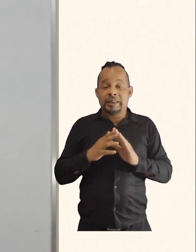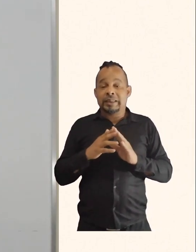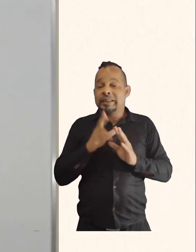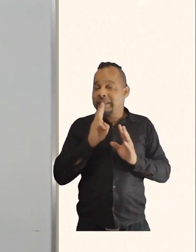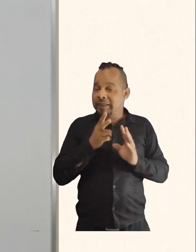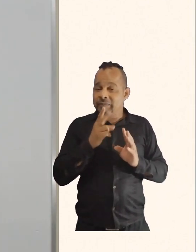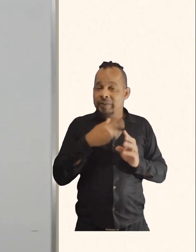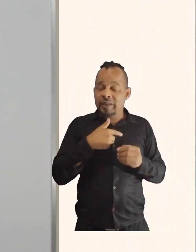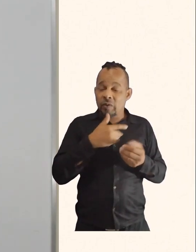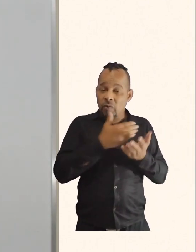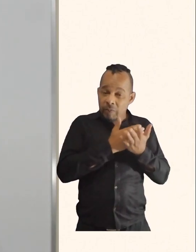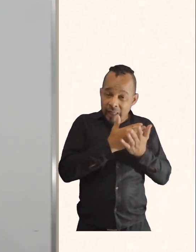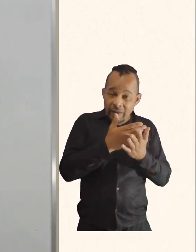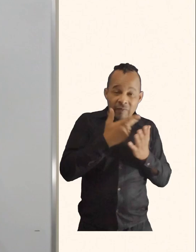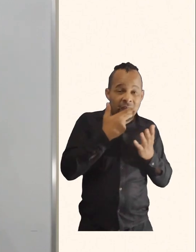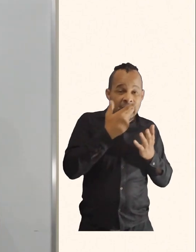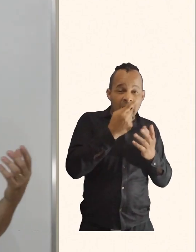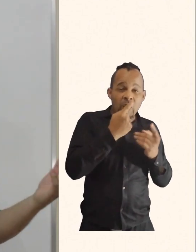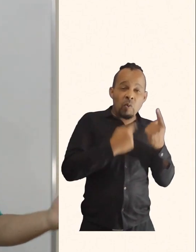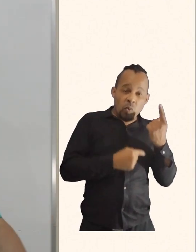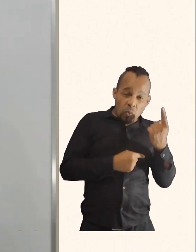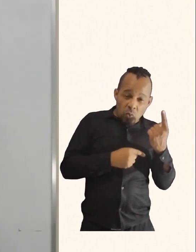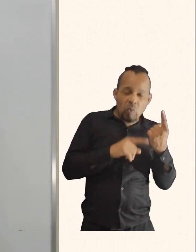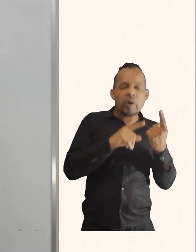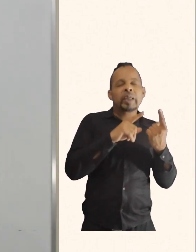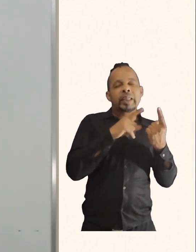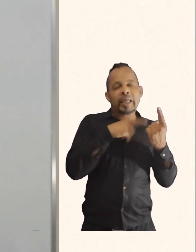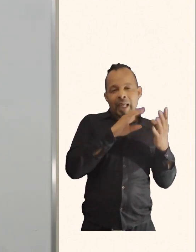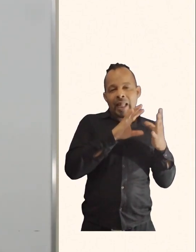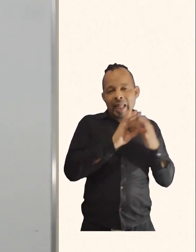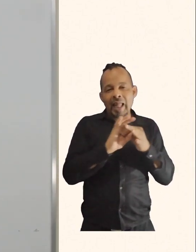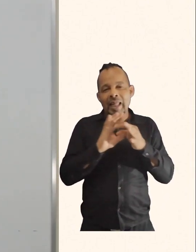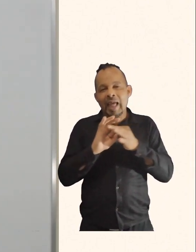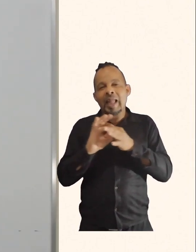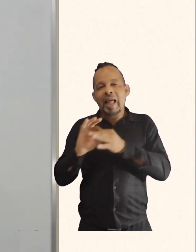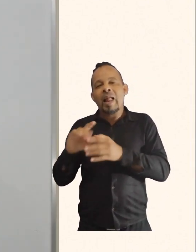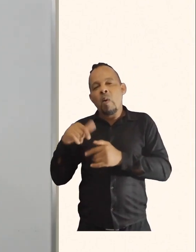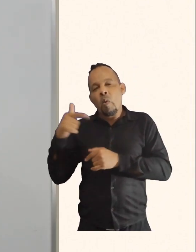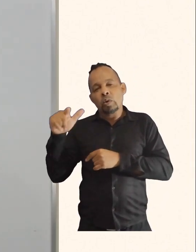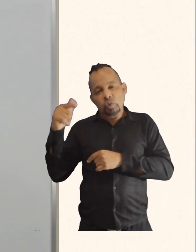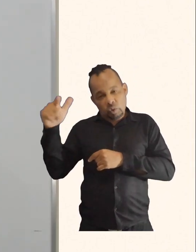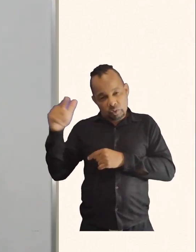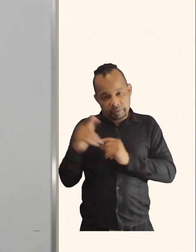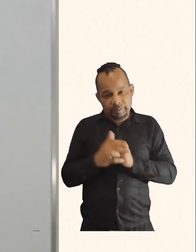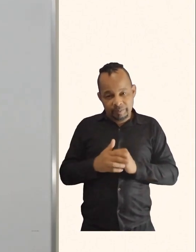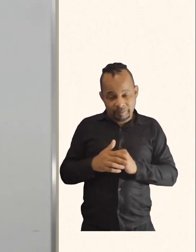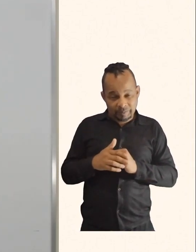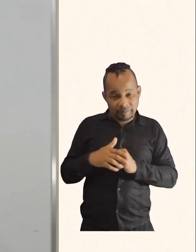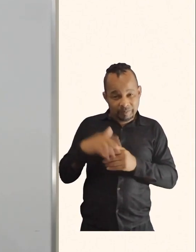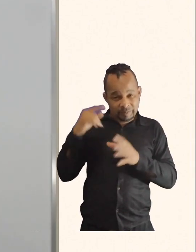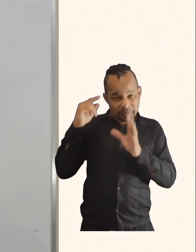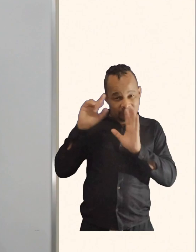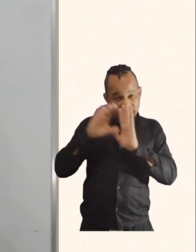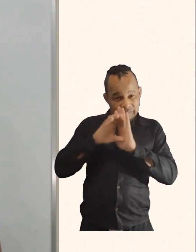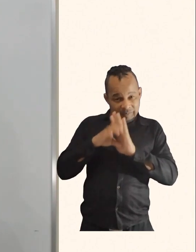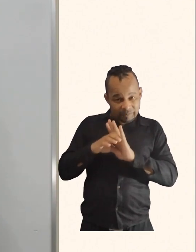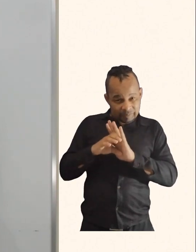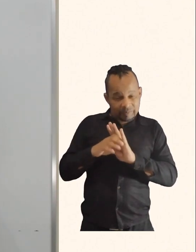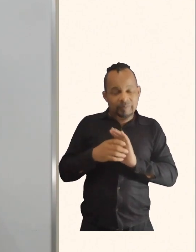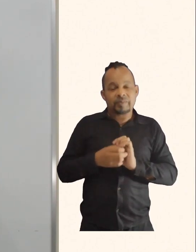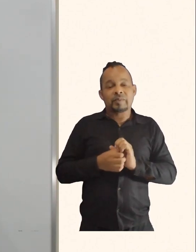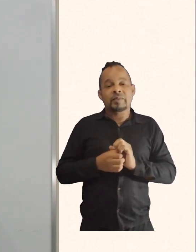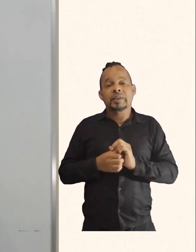de qualquer um deles e chegar nos outros por consequência. Bacana? Então eu